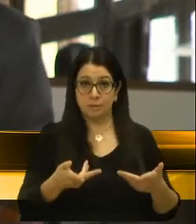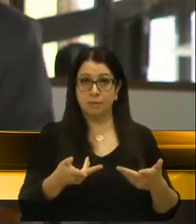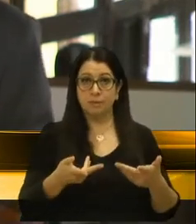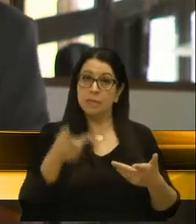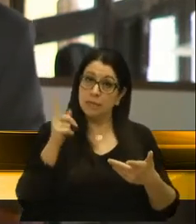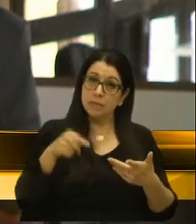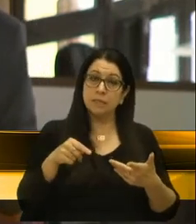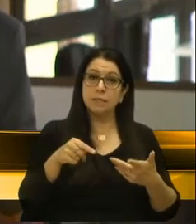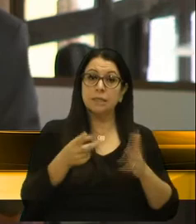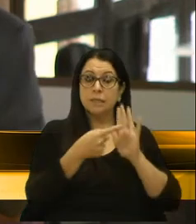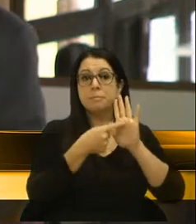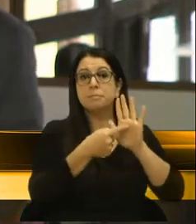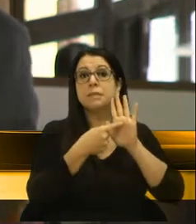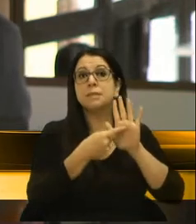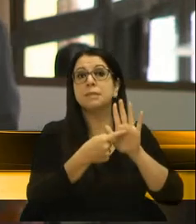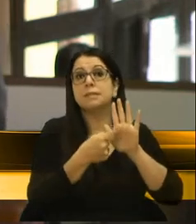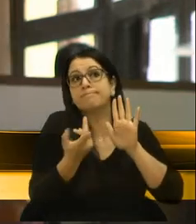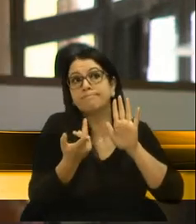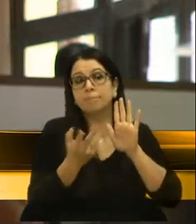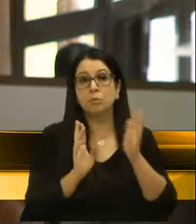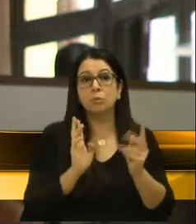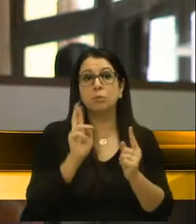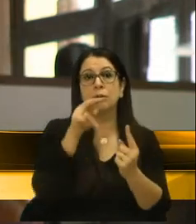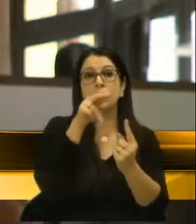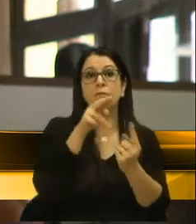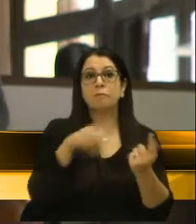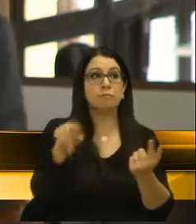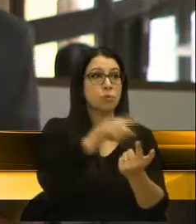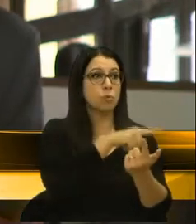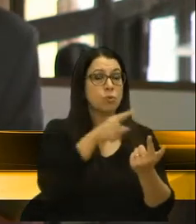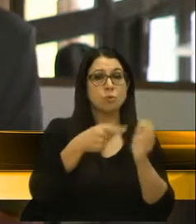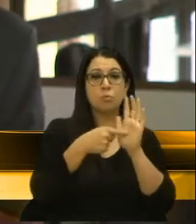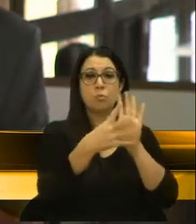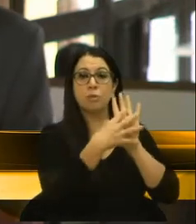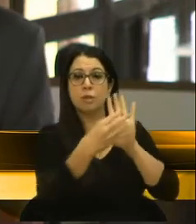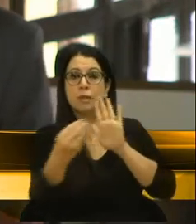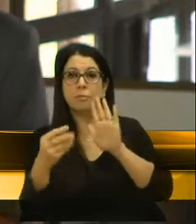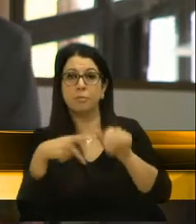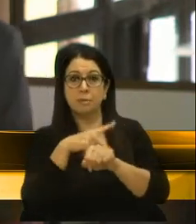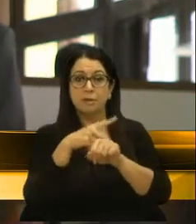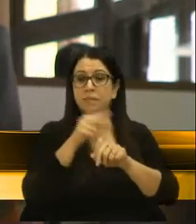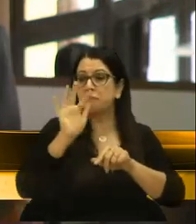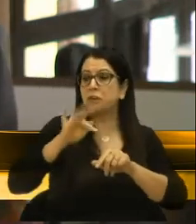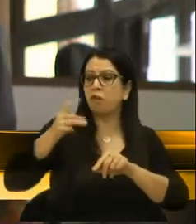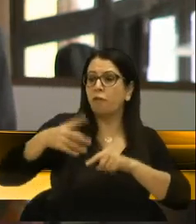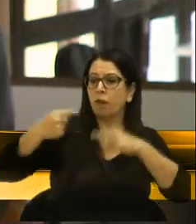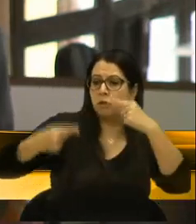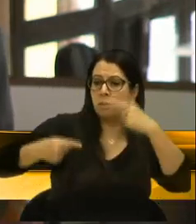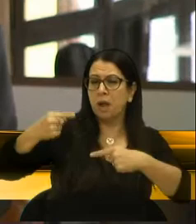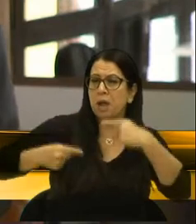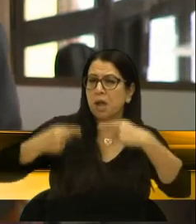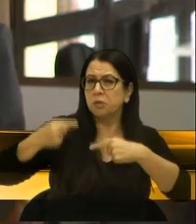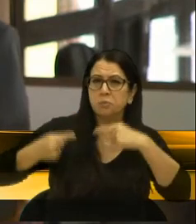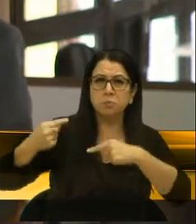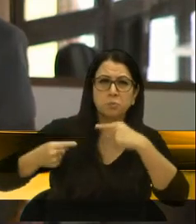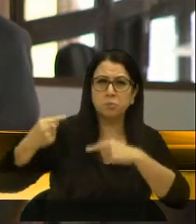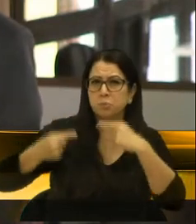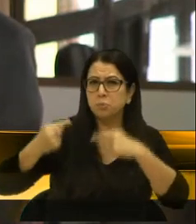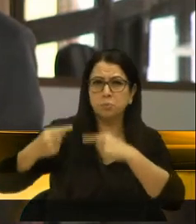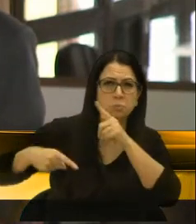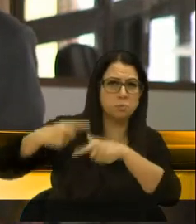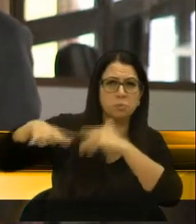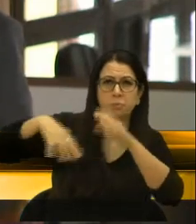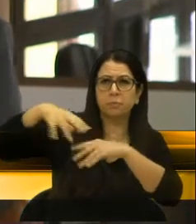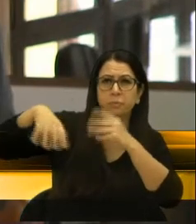e apresentar um referencial para o país que saia desse debate, desse acirramento, dessa polarização